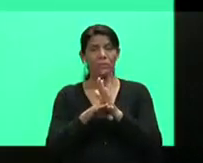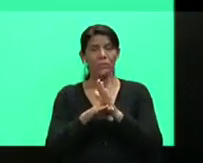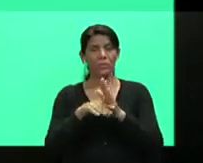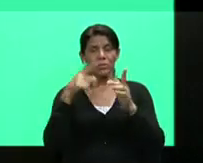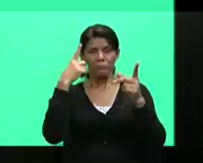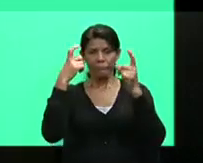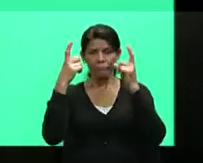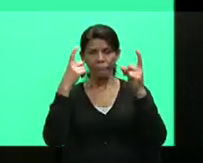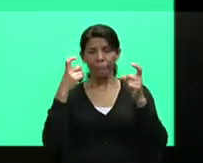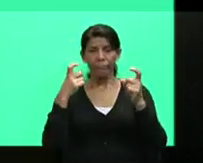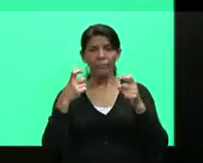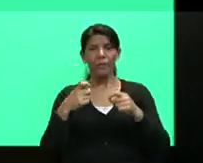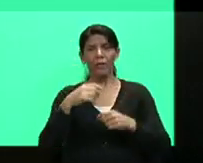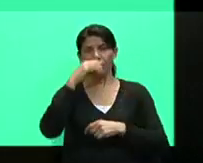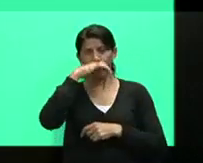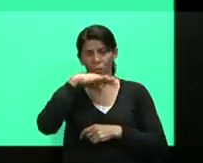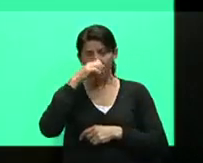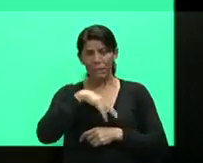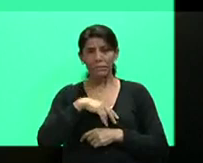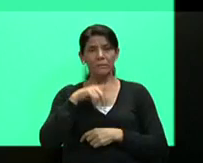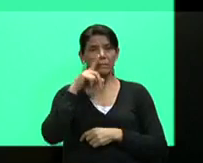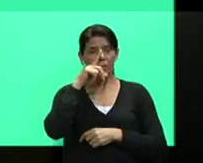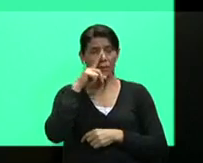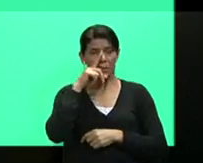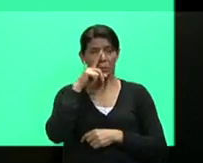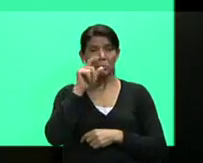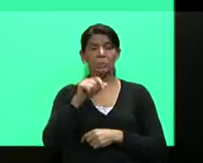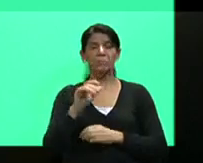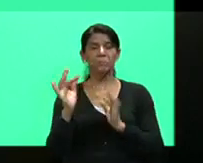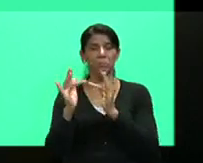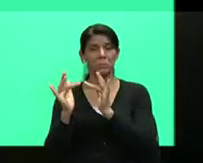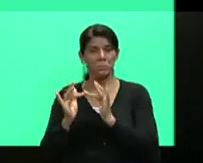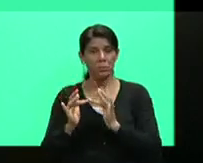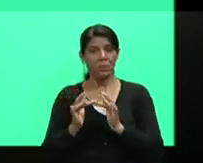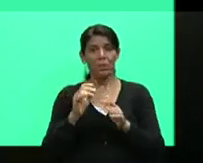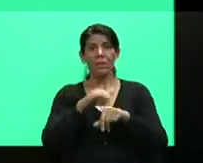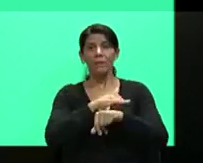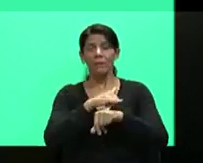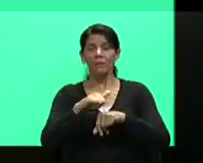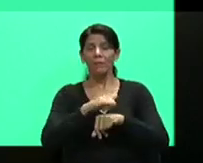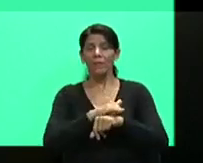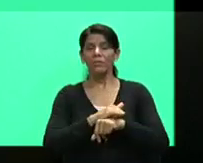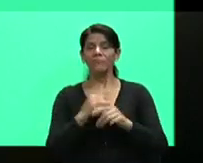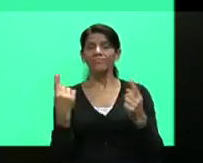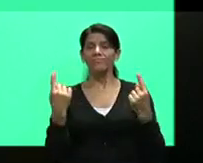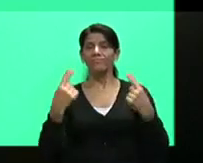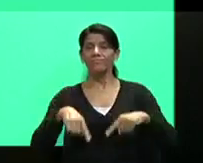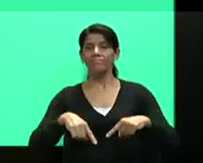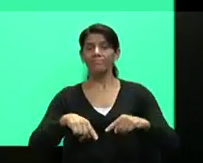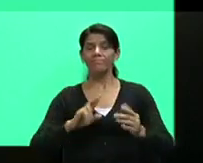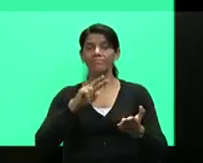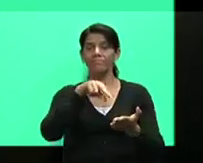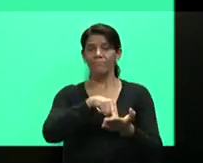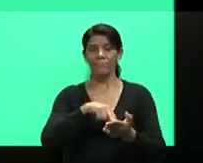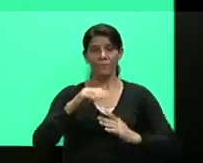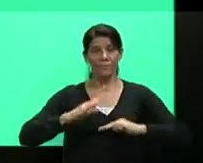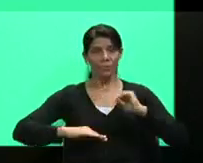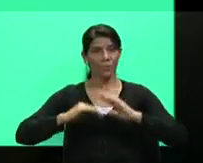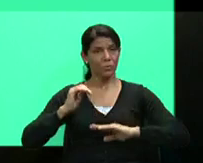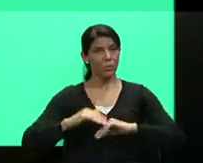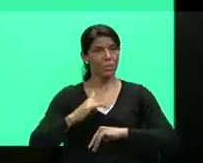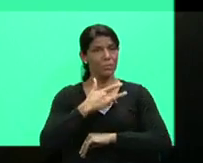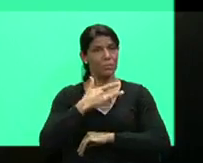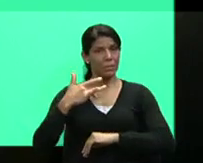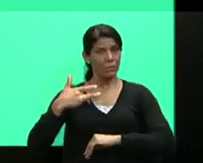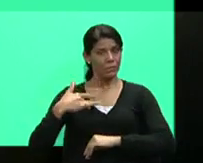violência, de risco e vulnerabilidade, as estratégias de enfrentamento e os desafios na atuação dos profissionais de saúde